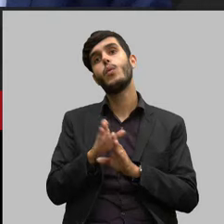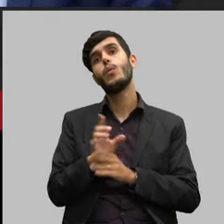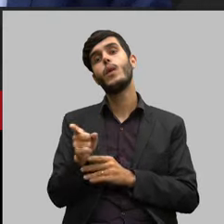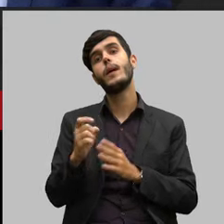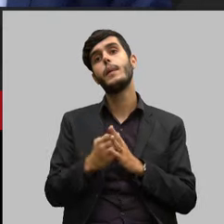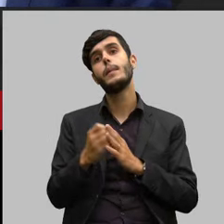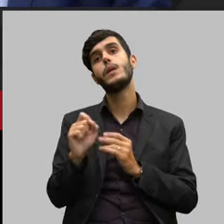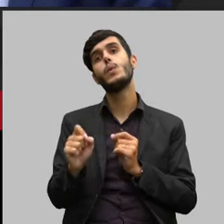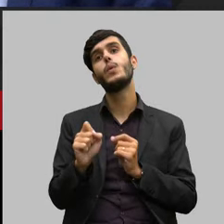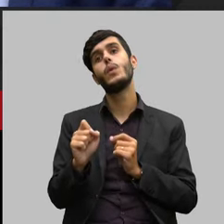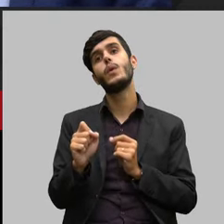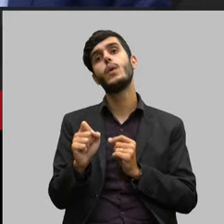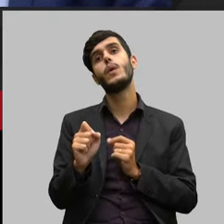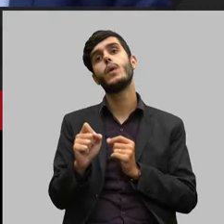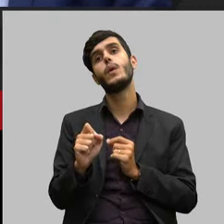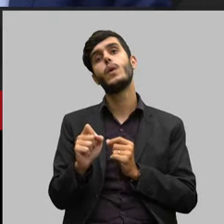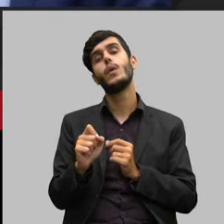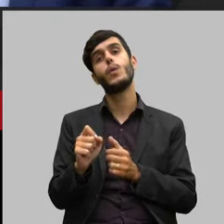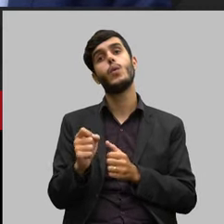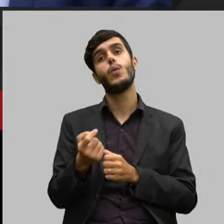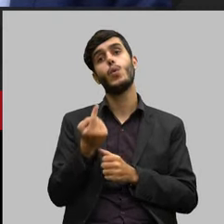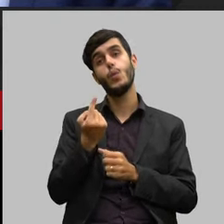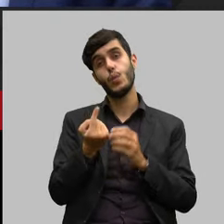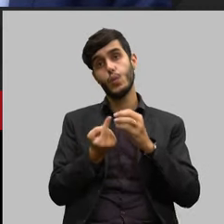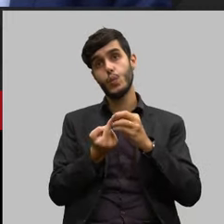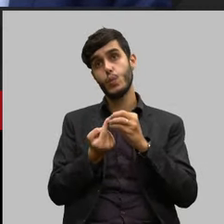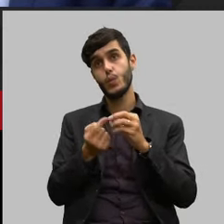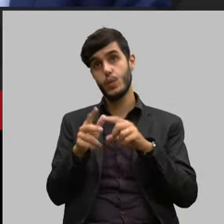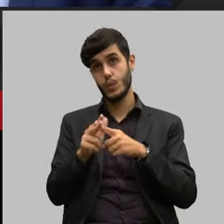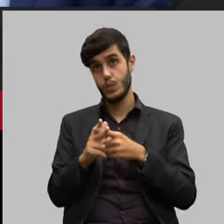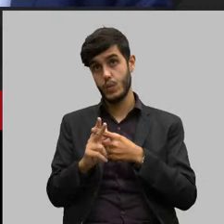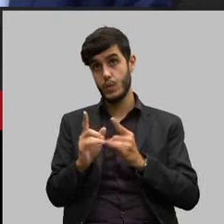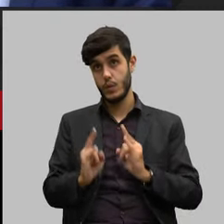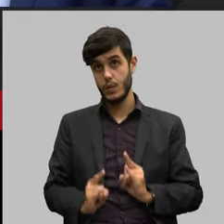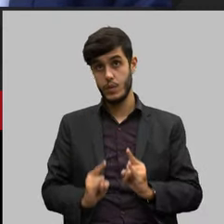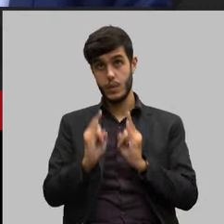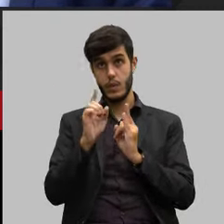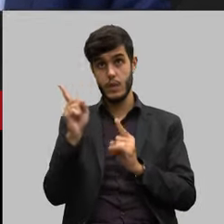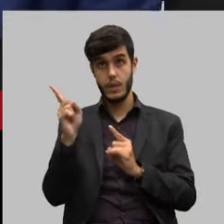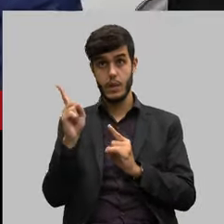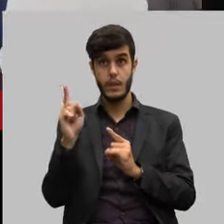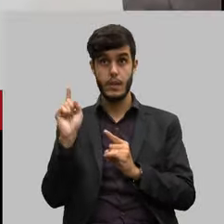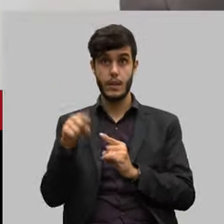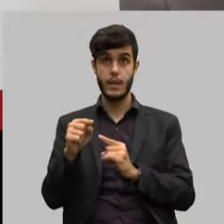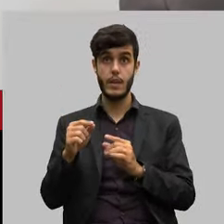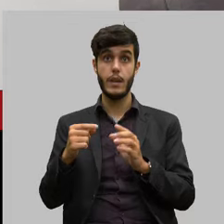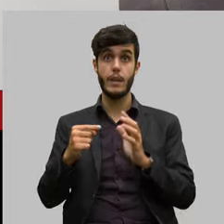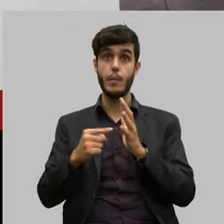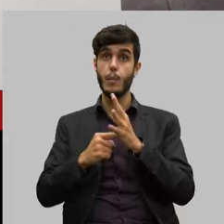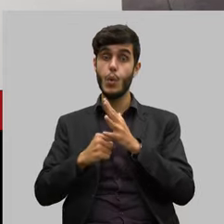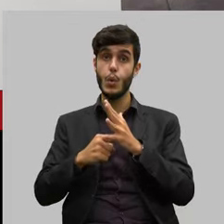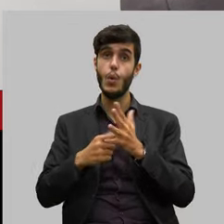seguinte a única manutenção que vai se fazer nos elevadores da cidade administrativa é do motor não vai se